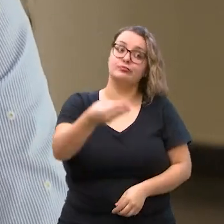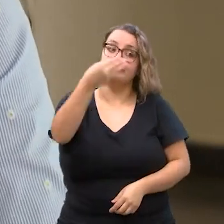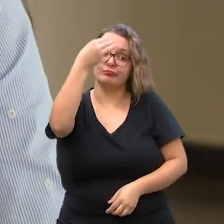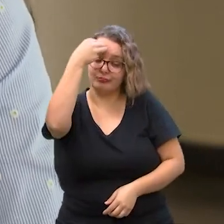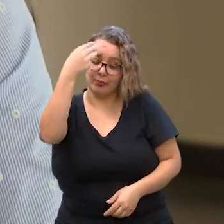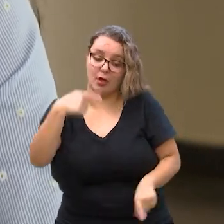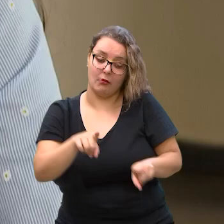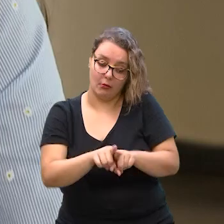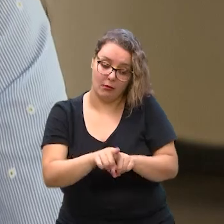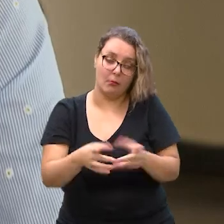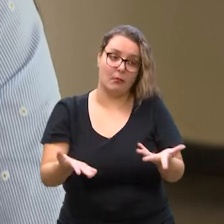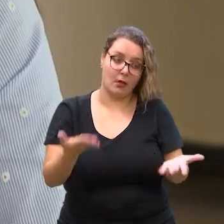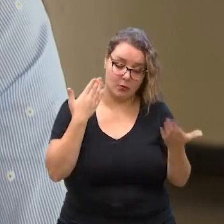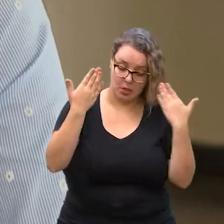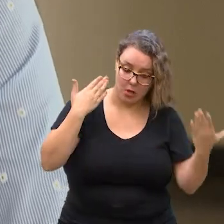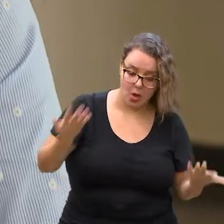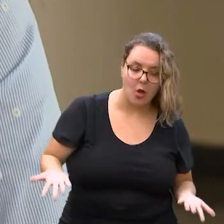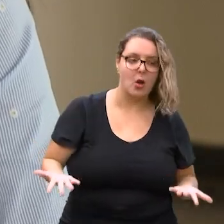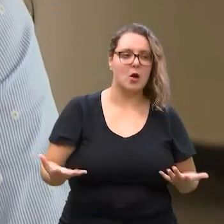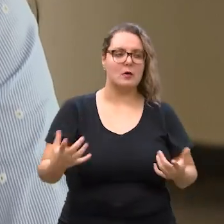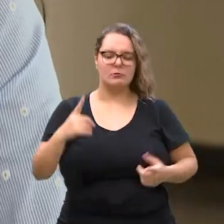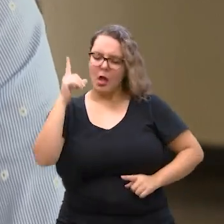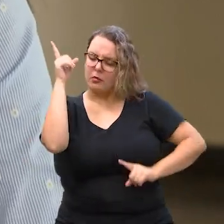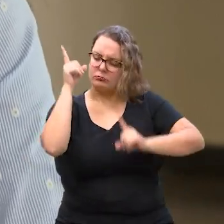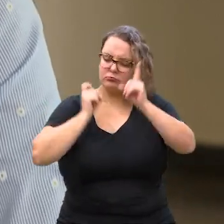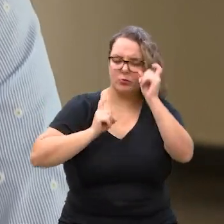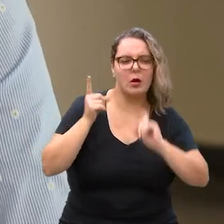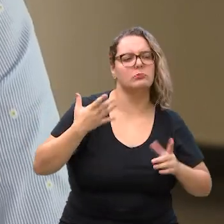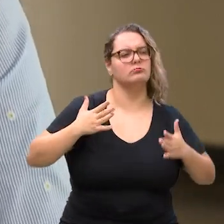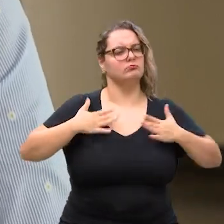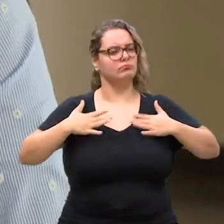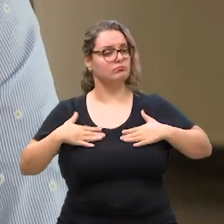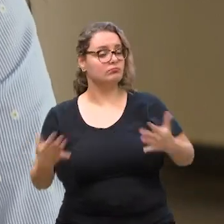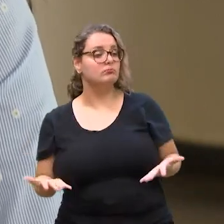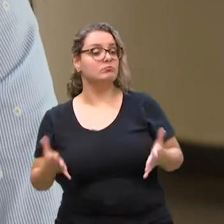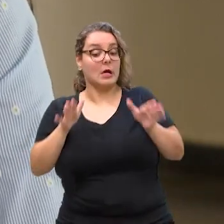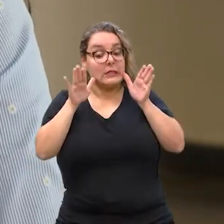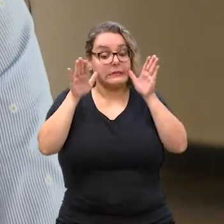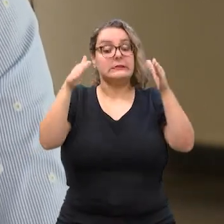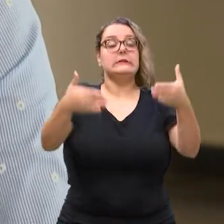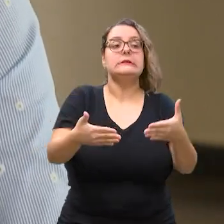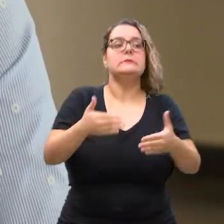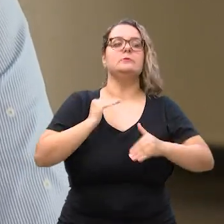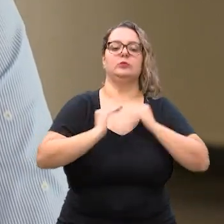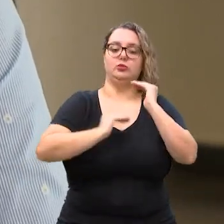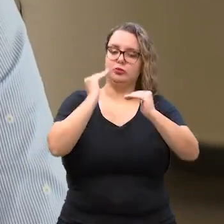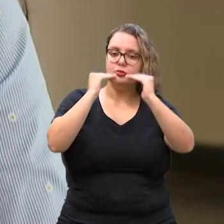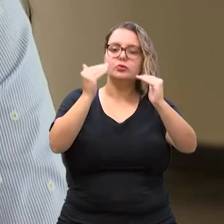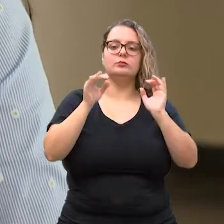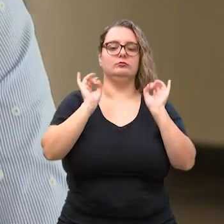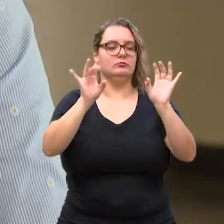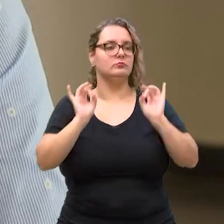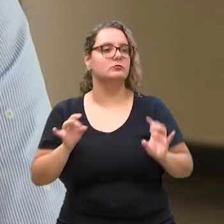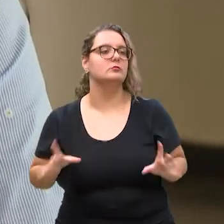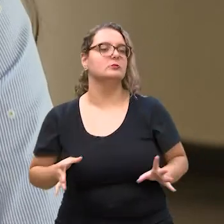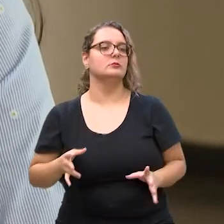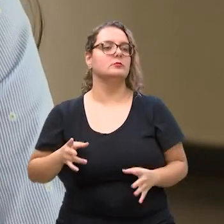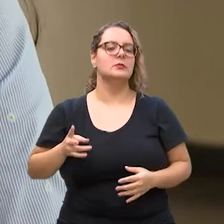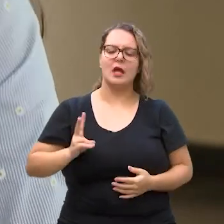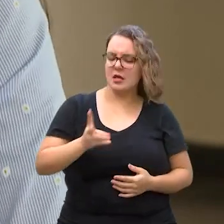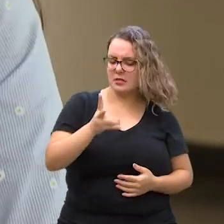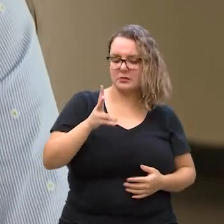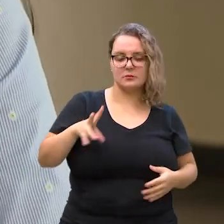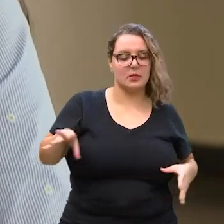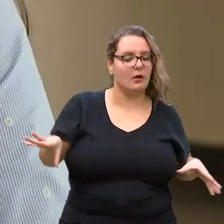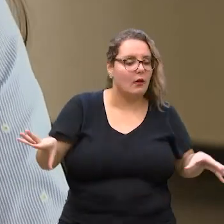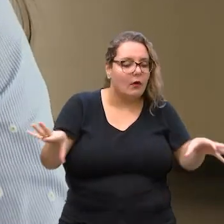toda a preparação cênica de expressão e isso exigia um trabalho mais específico. Então, eu sempre me envolvi